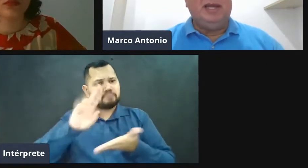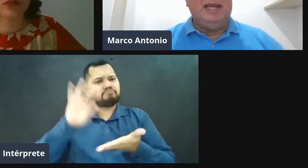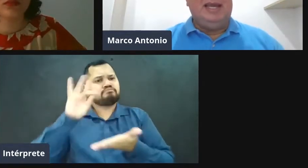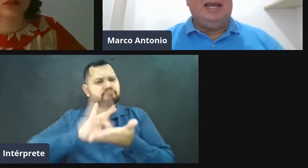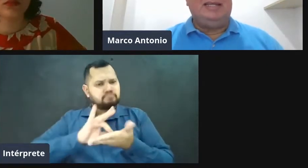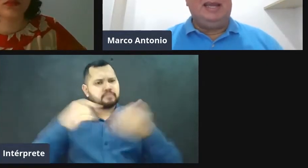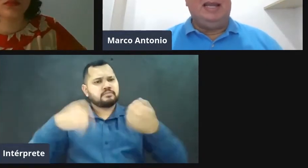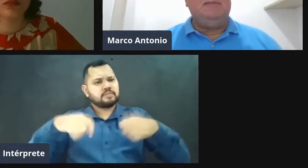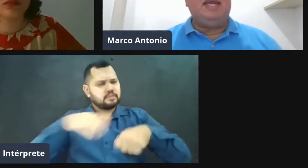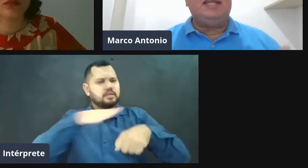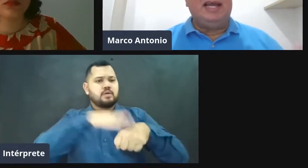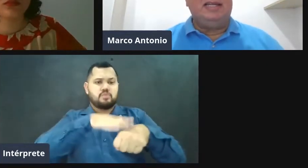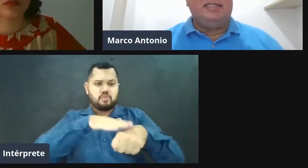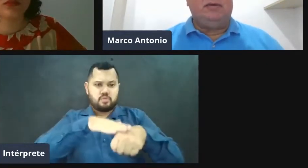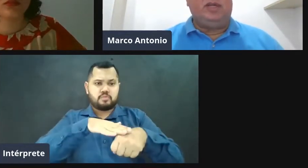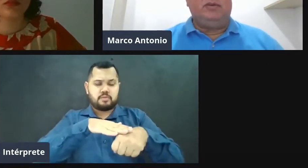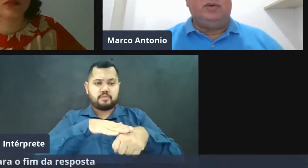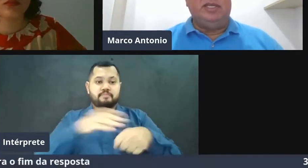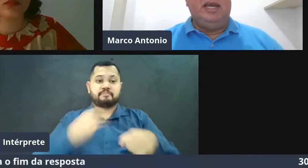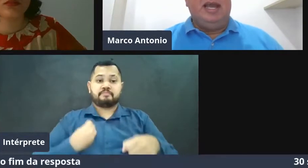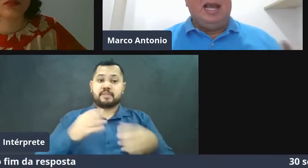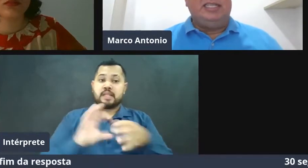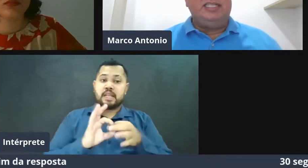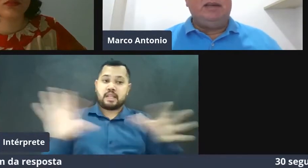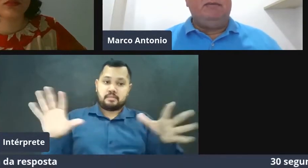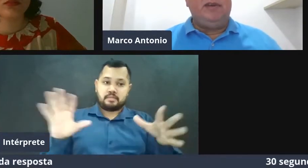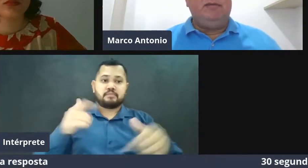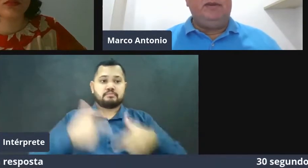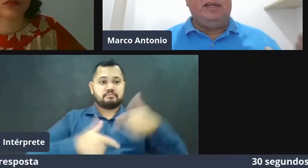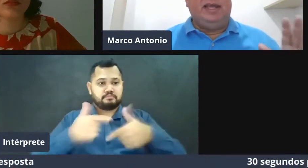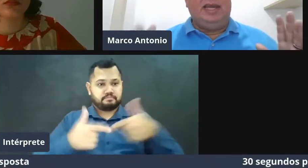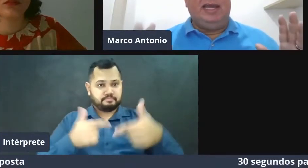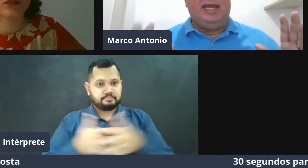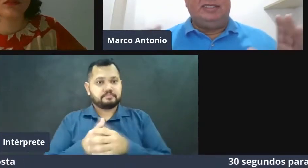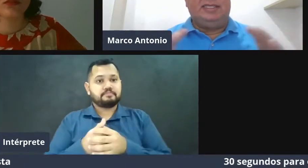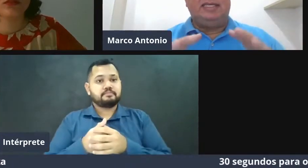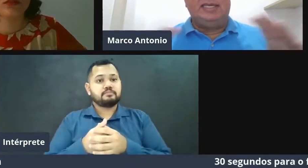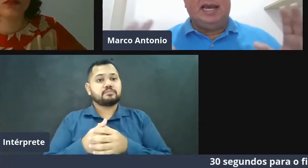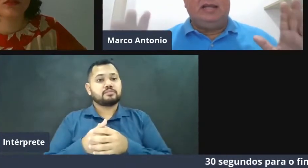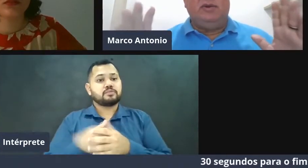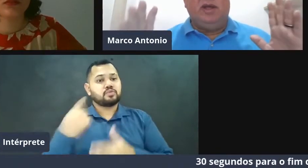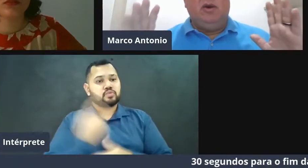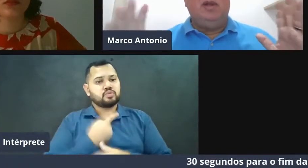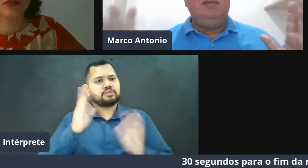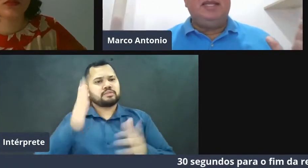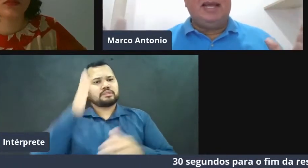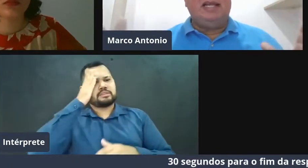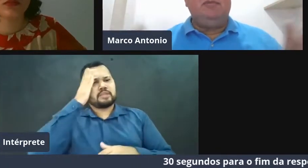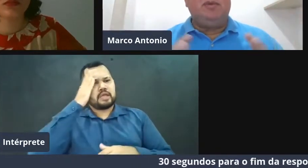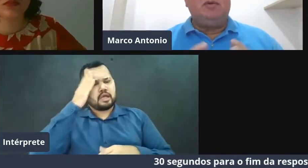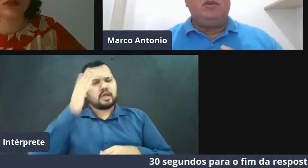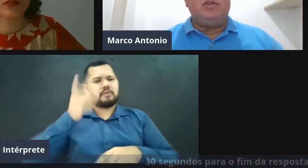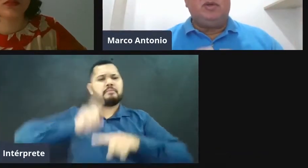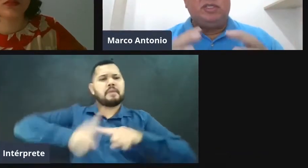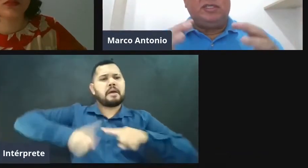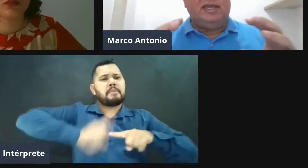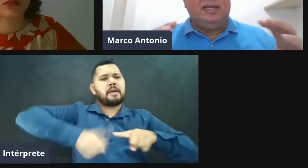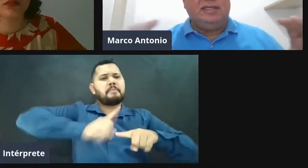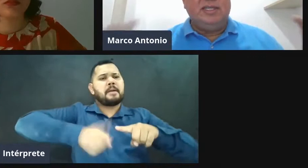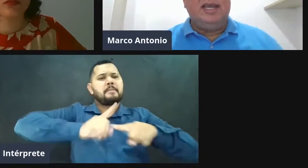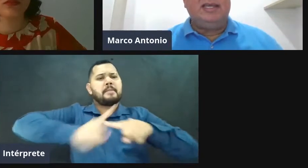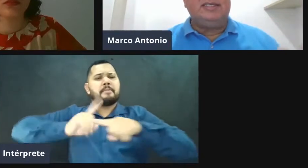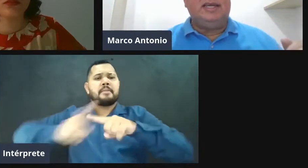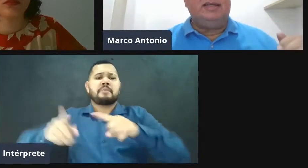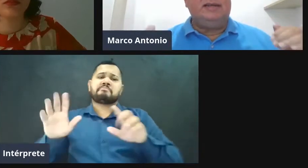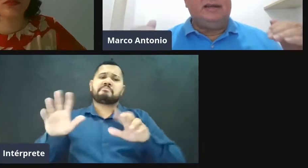ser autônoma. Ela ter a liberdade de executar as coisas. A gente já vive cerceado ou limitado por uma